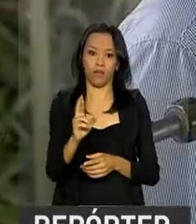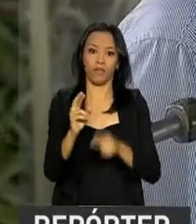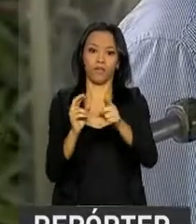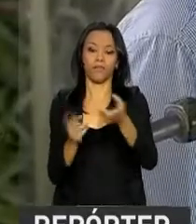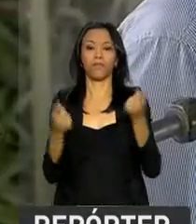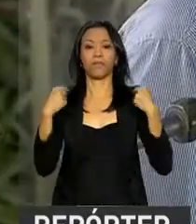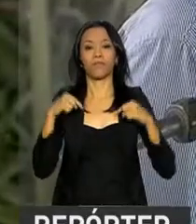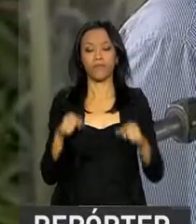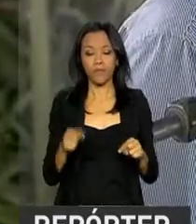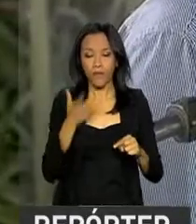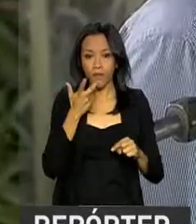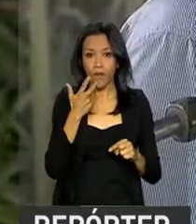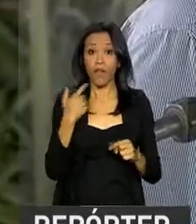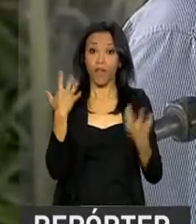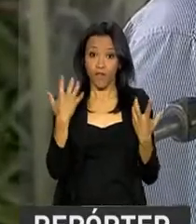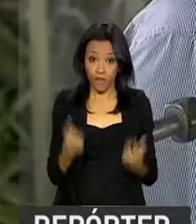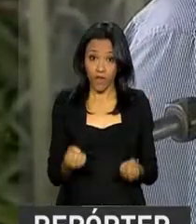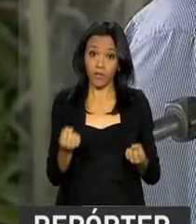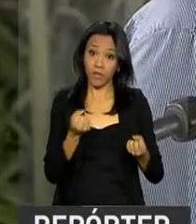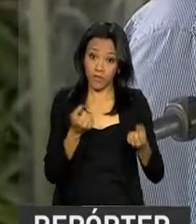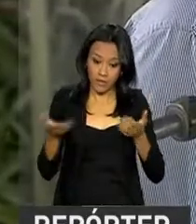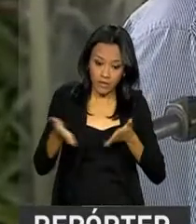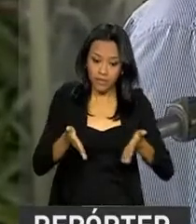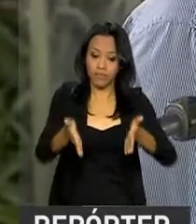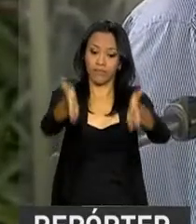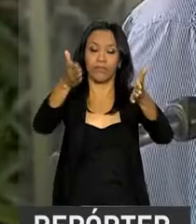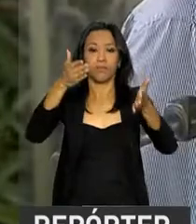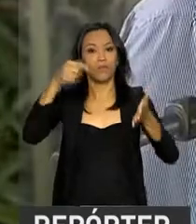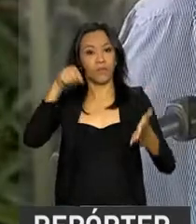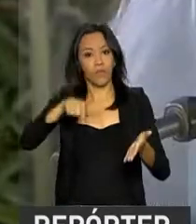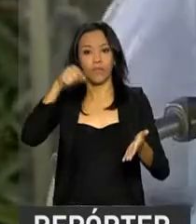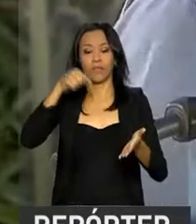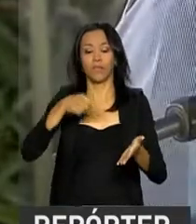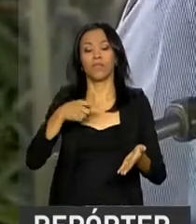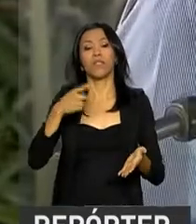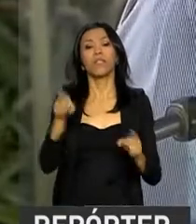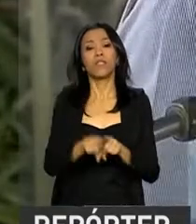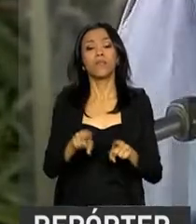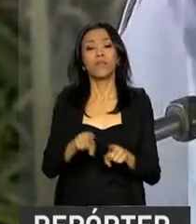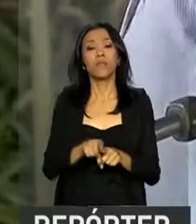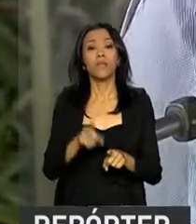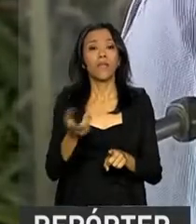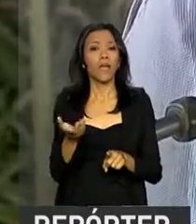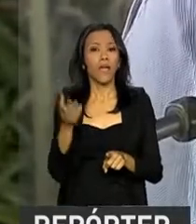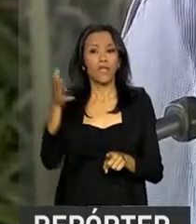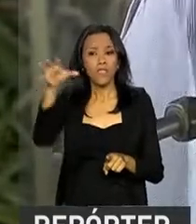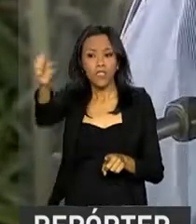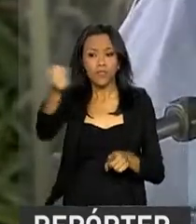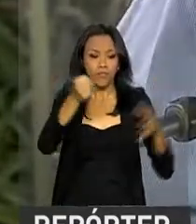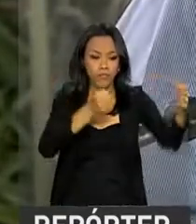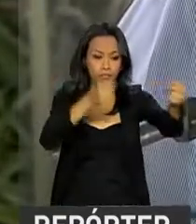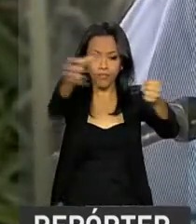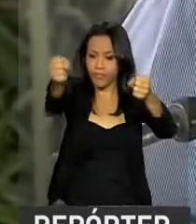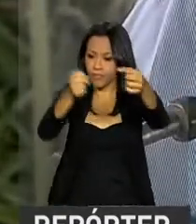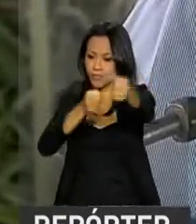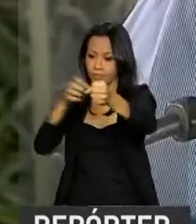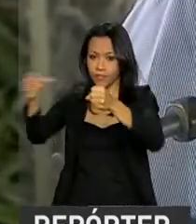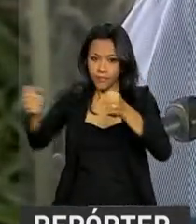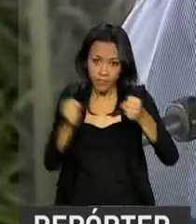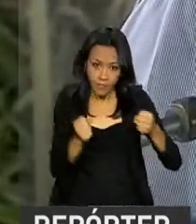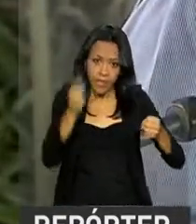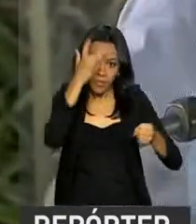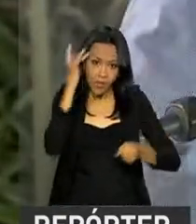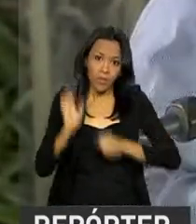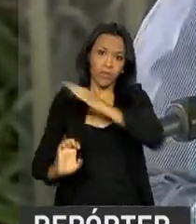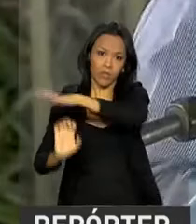caminhar por essa trilha e portanto juntar aqueles que são produtores com aqueles que preservam o meio ambiente